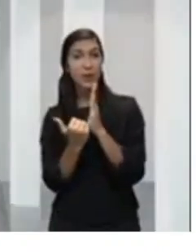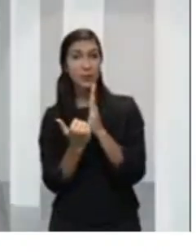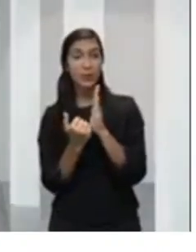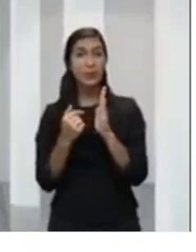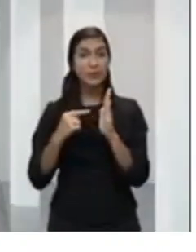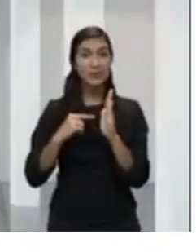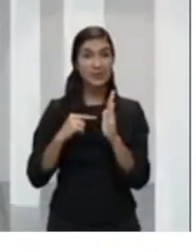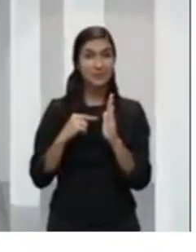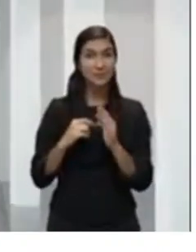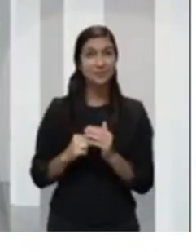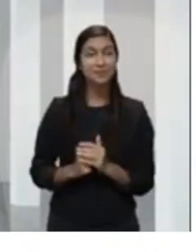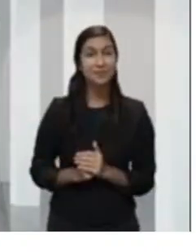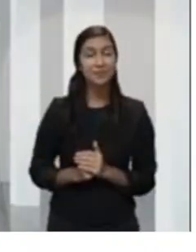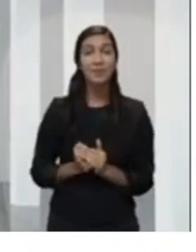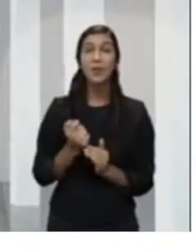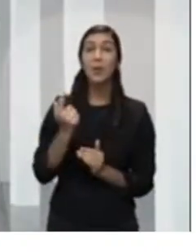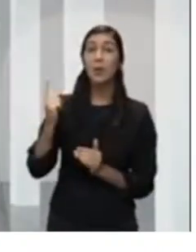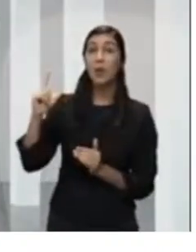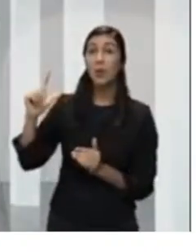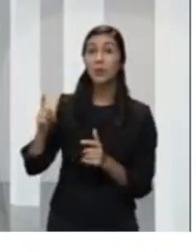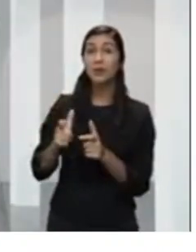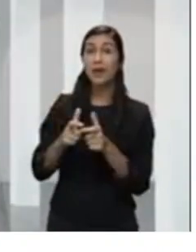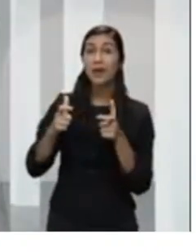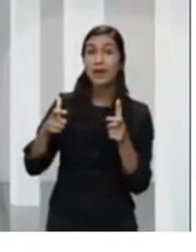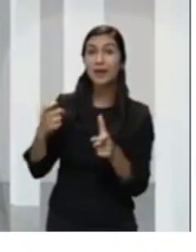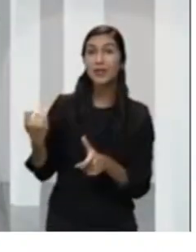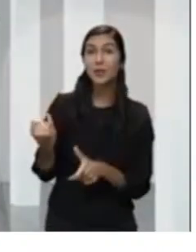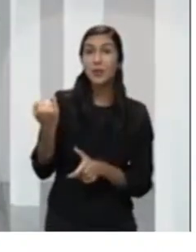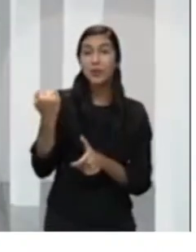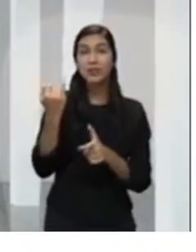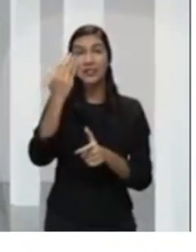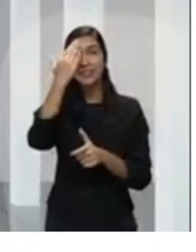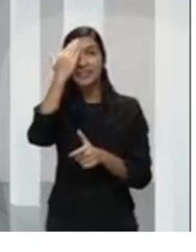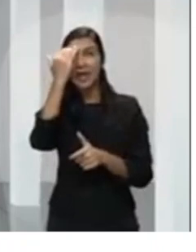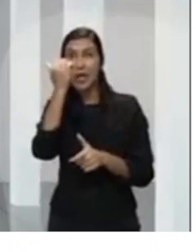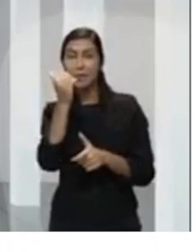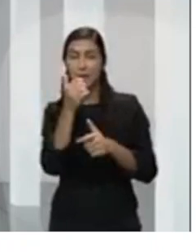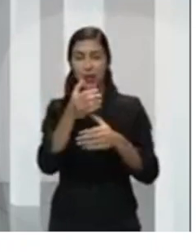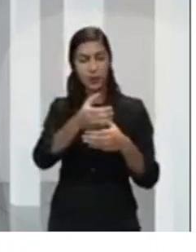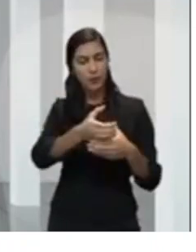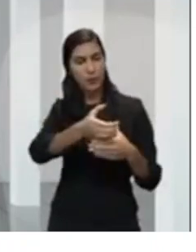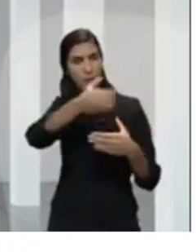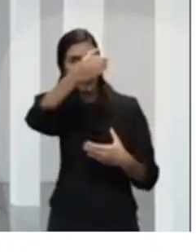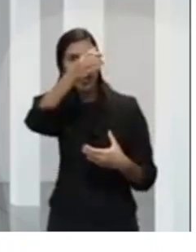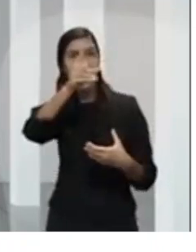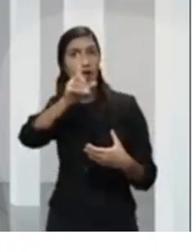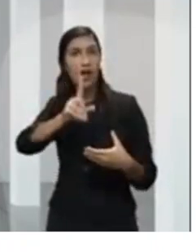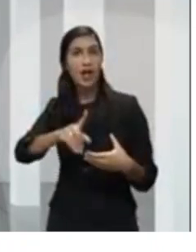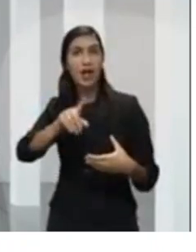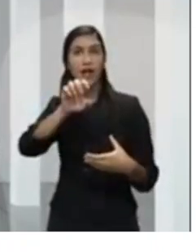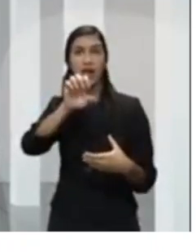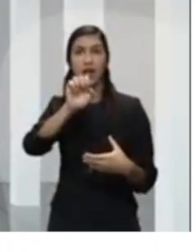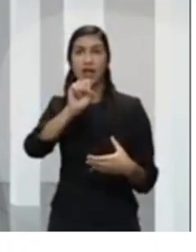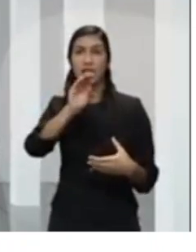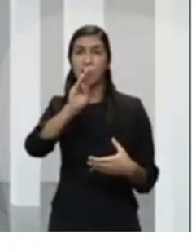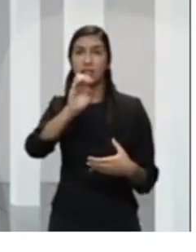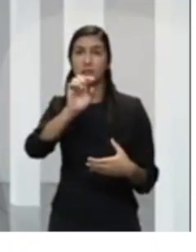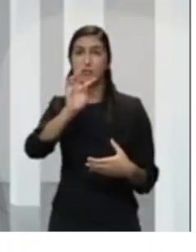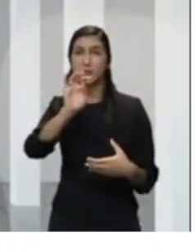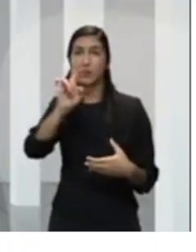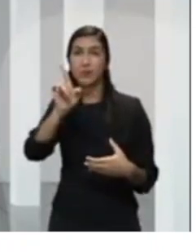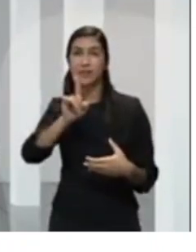seção transversal. Outro ponto de grande importância para dimensionar um pilar é o índice de esbeltez e